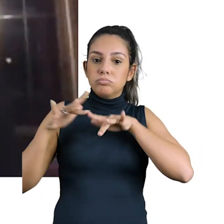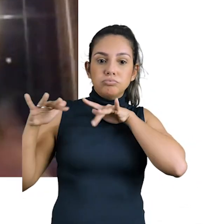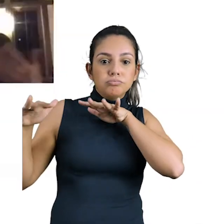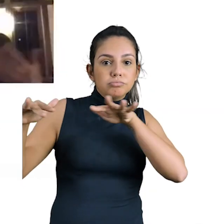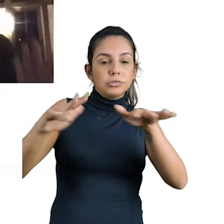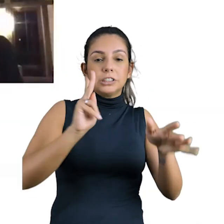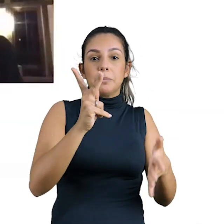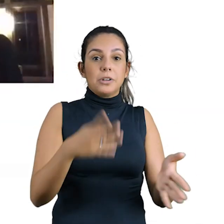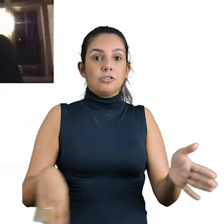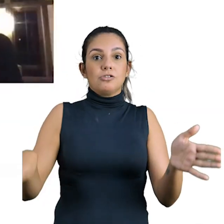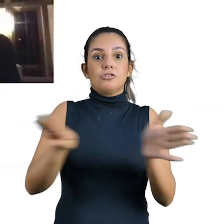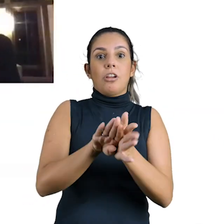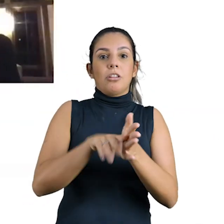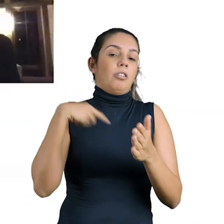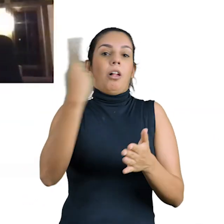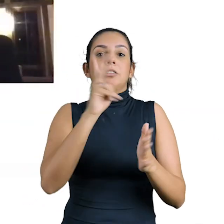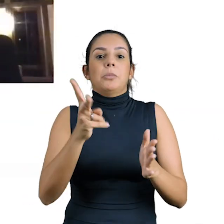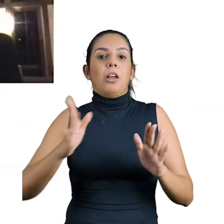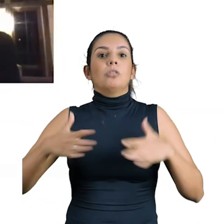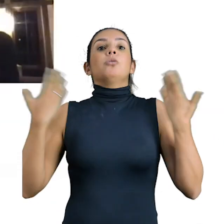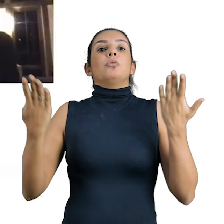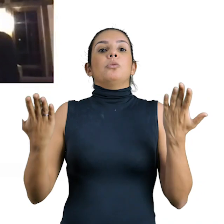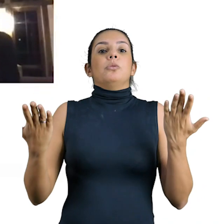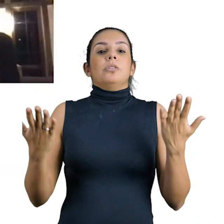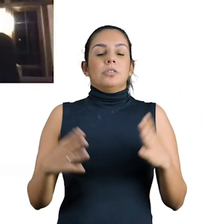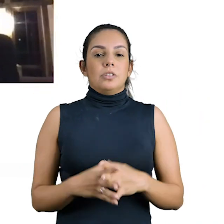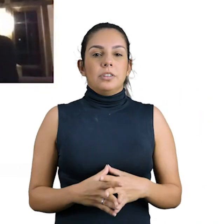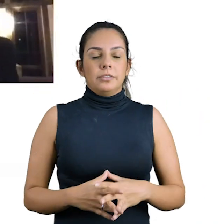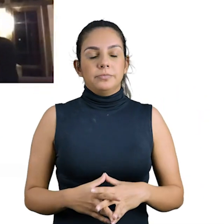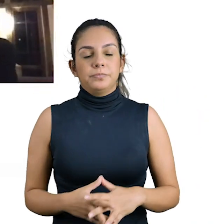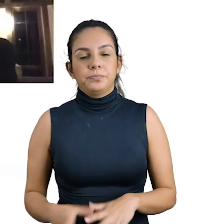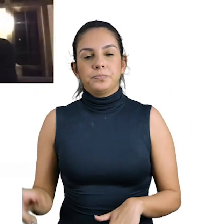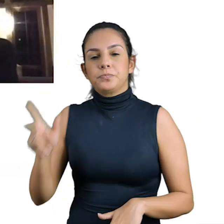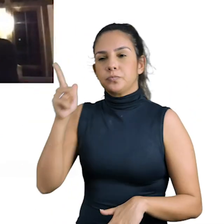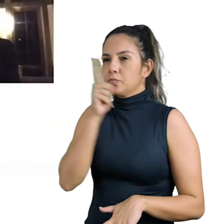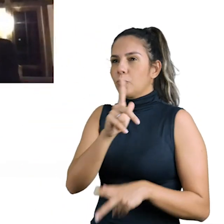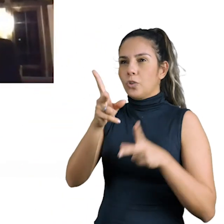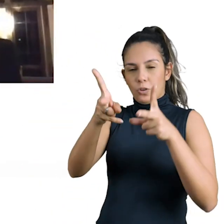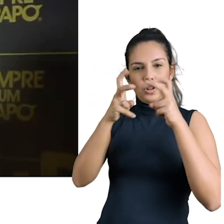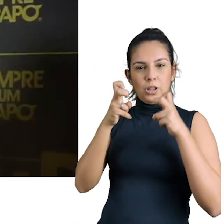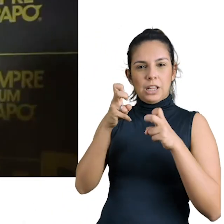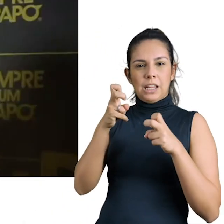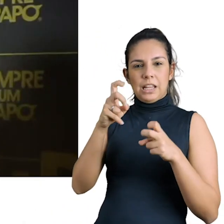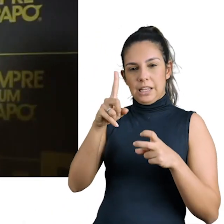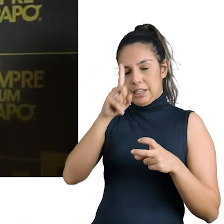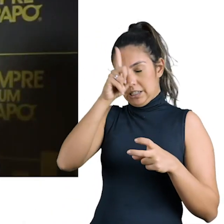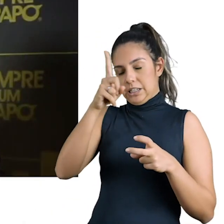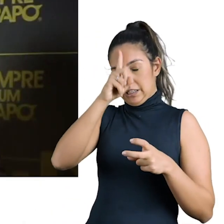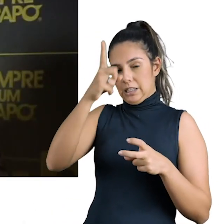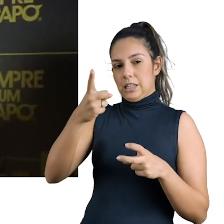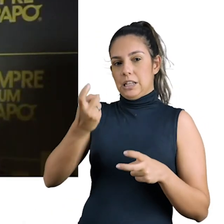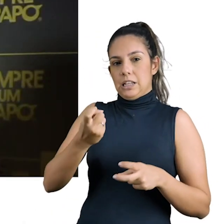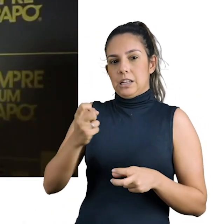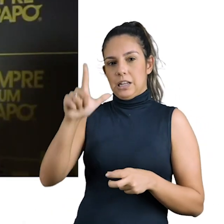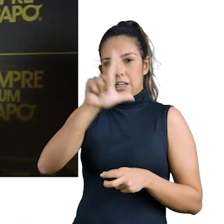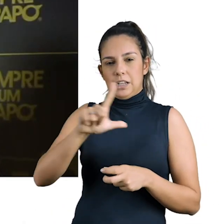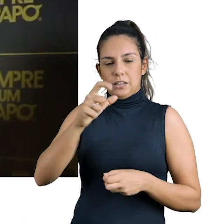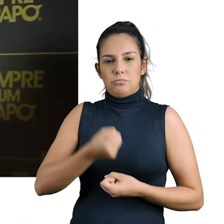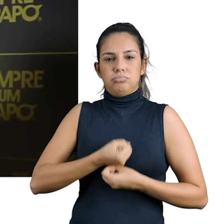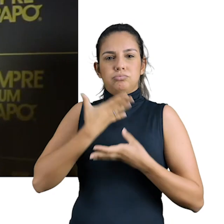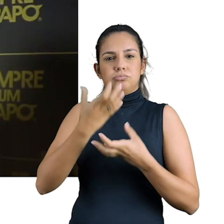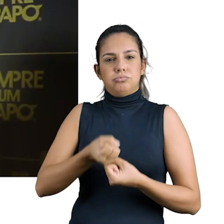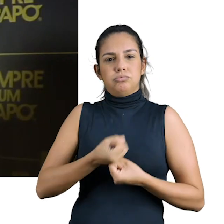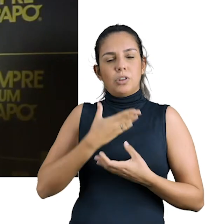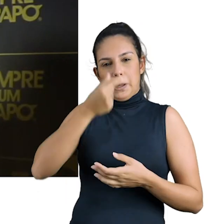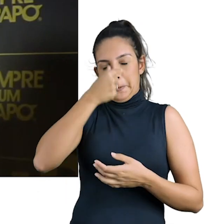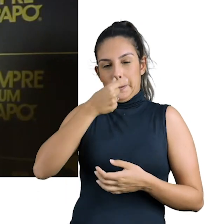sempre chegam como um susto, né? Impressionante isso. Você conseguiu identificar a criação literária relativa à